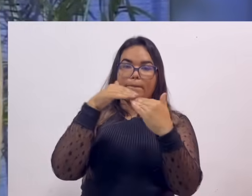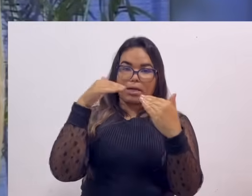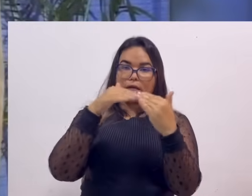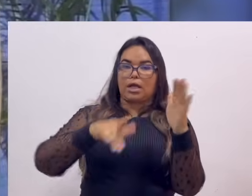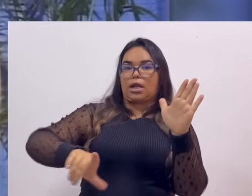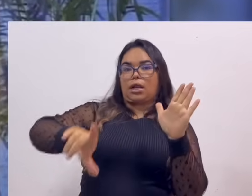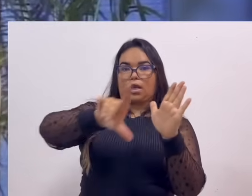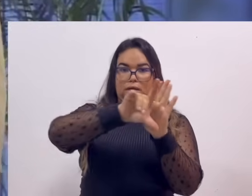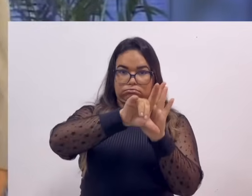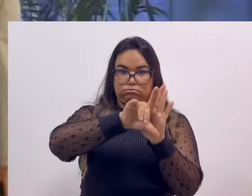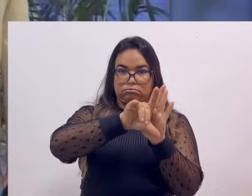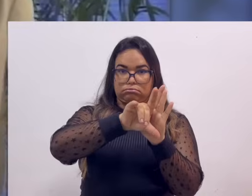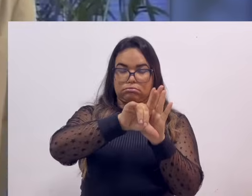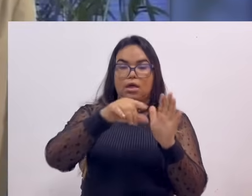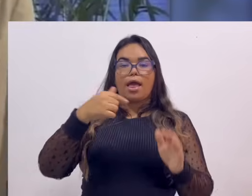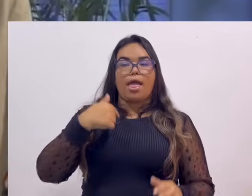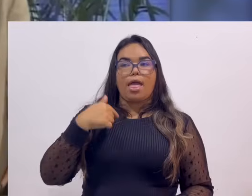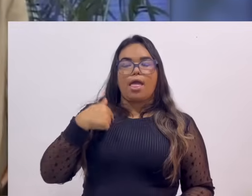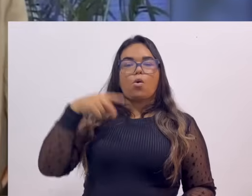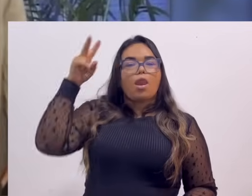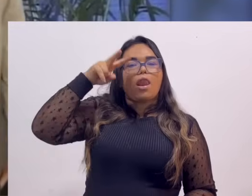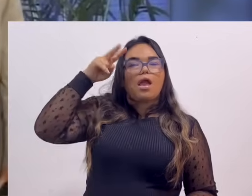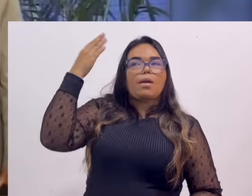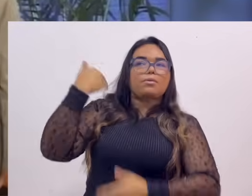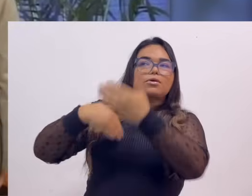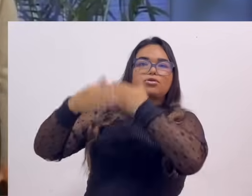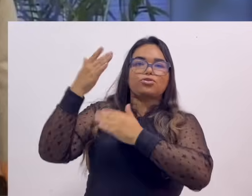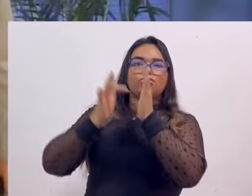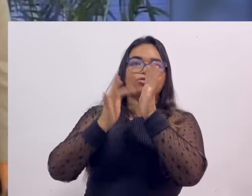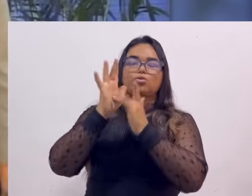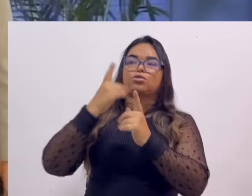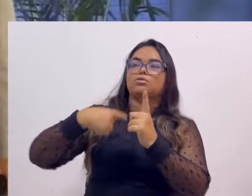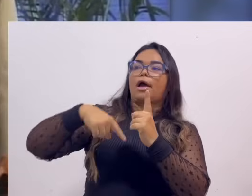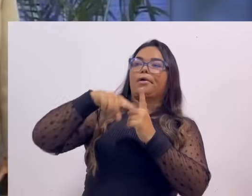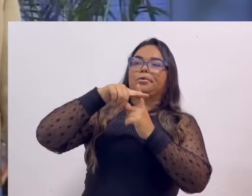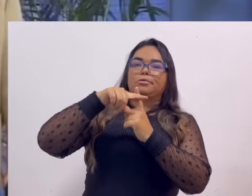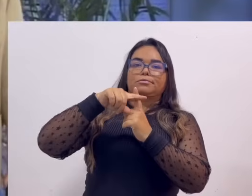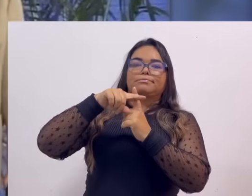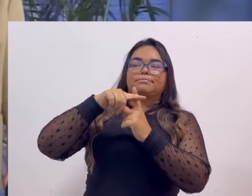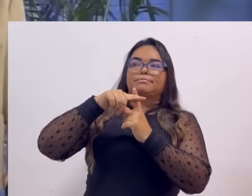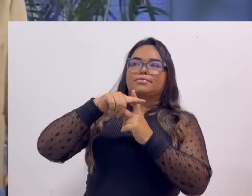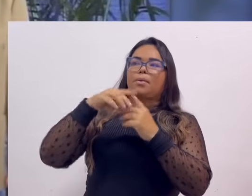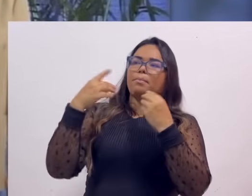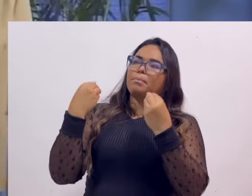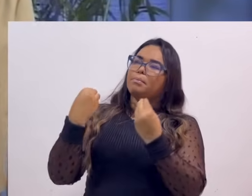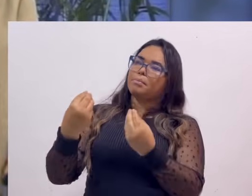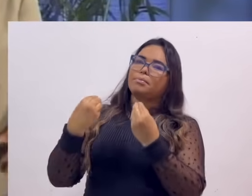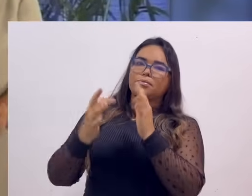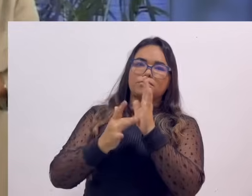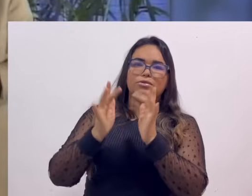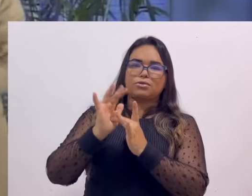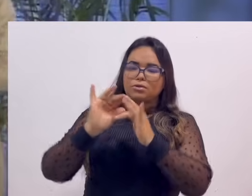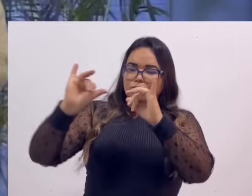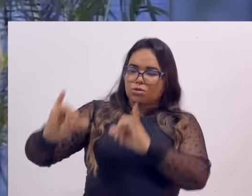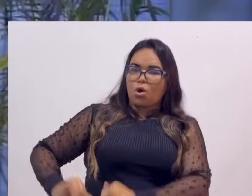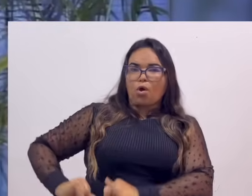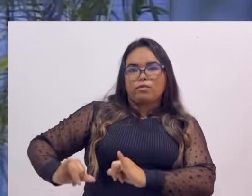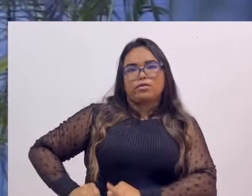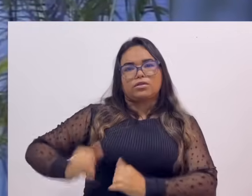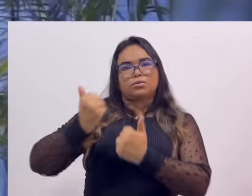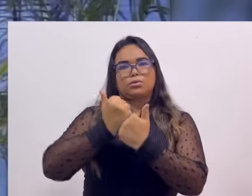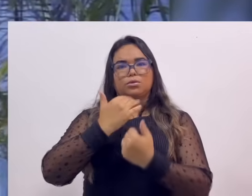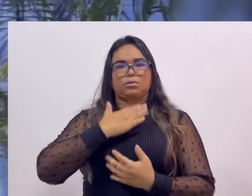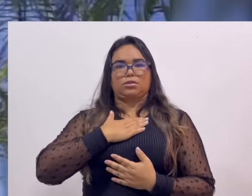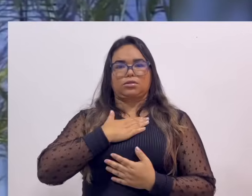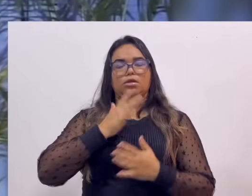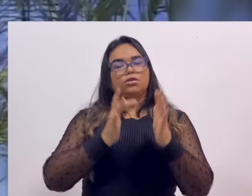Eu olho para a cruz e digo, Uau, Senhor! Por que tiveste que sofrer e morrer por mim? E o Senhor